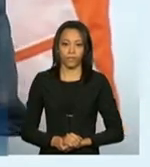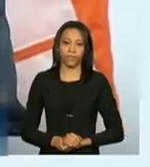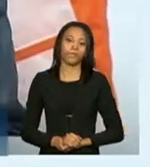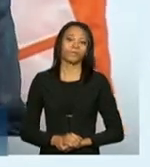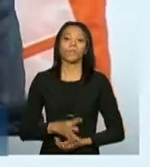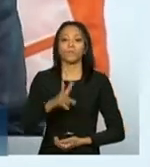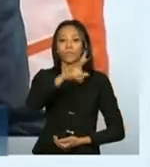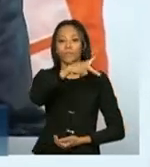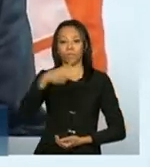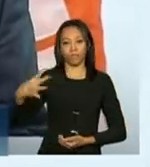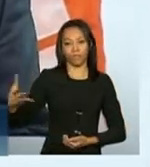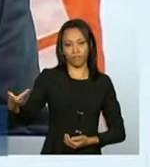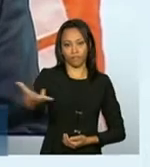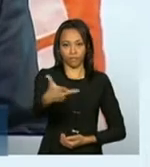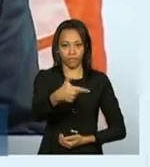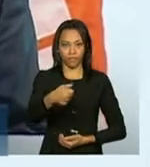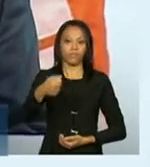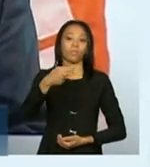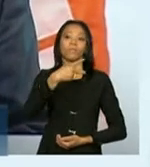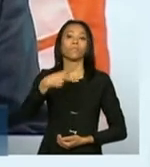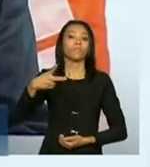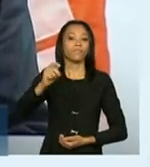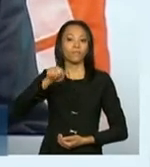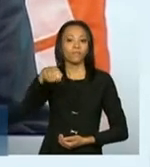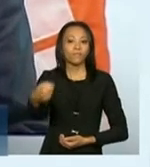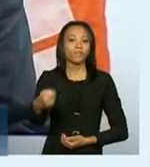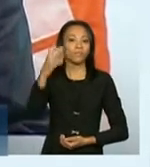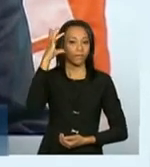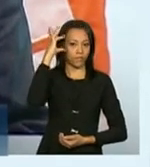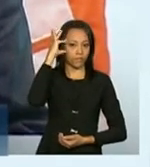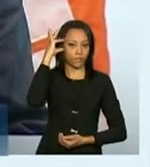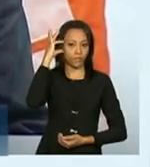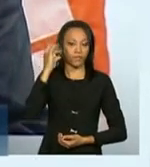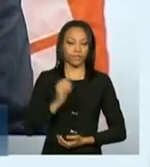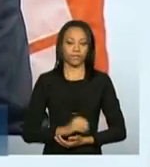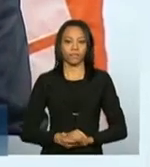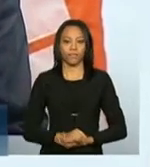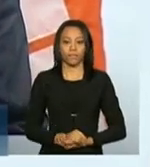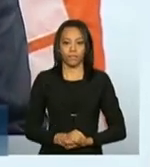Excelentíssima senhora presidente da República Federativa do Brasil, senhora Dilma Rousseff,